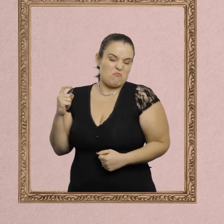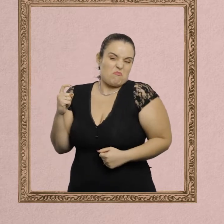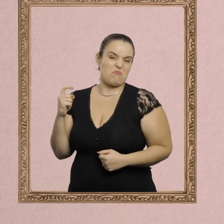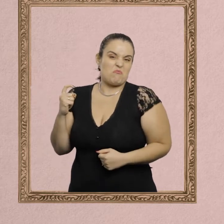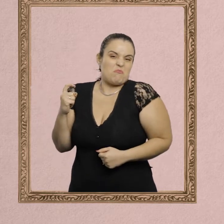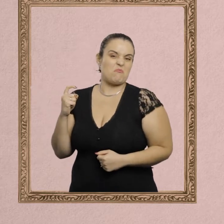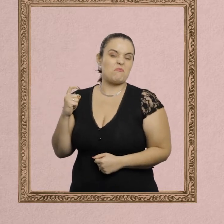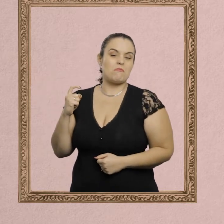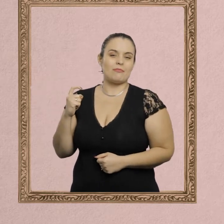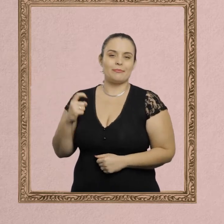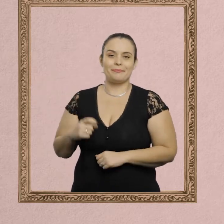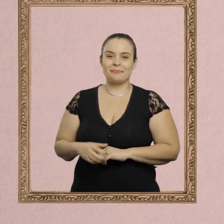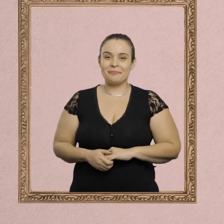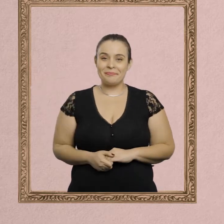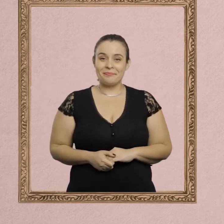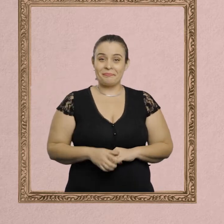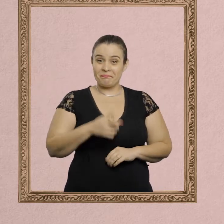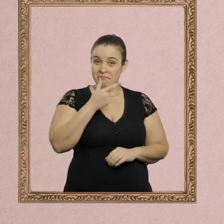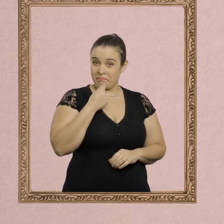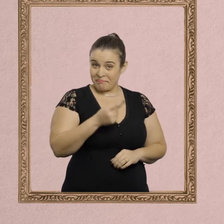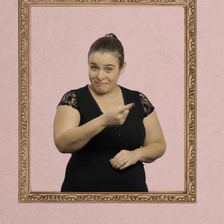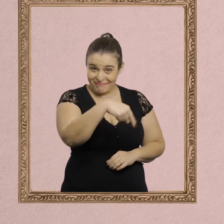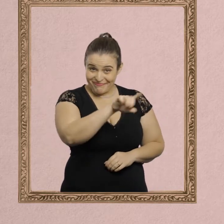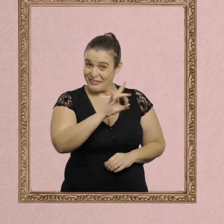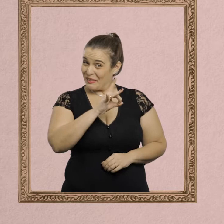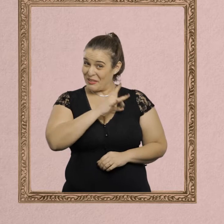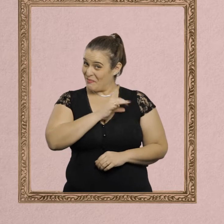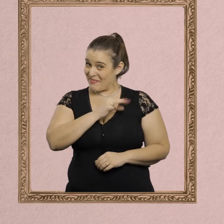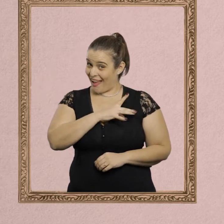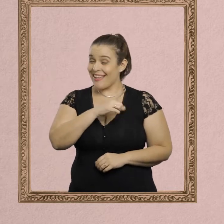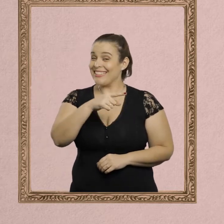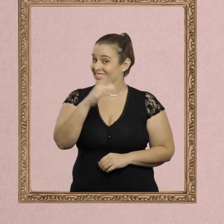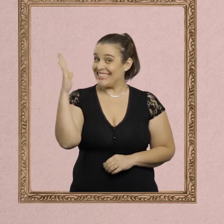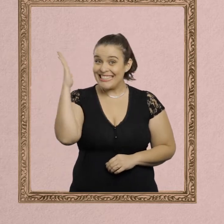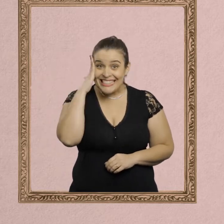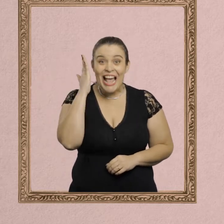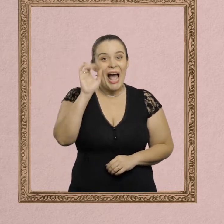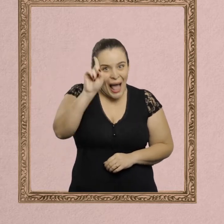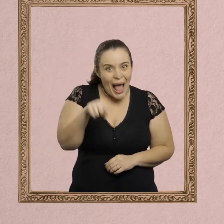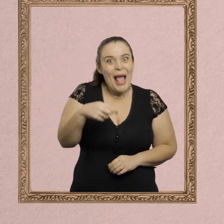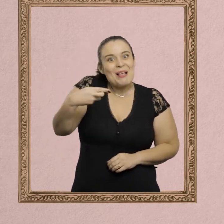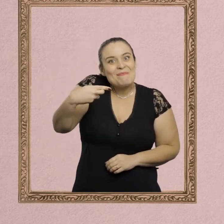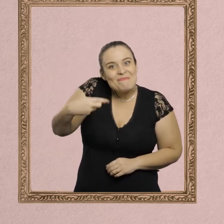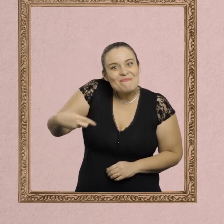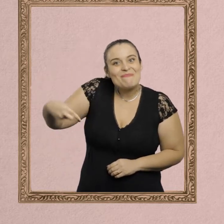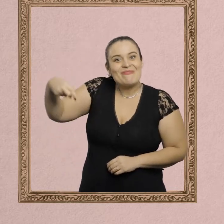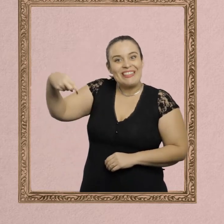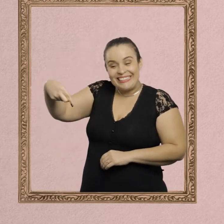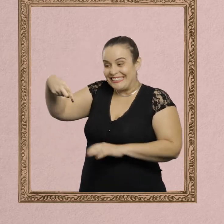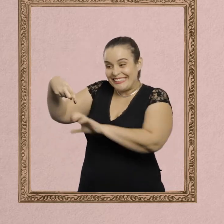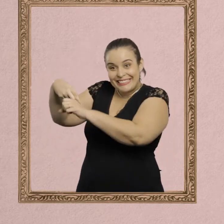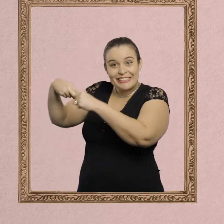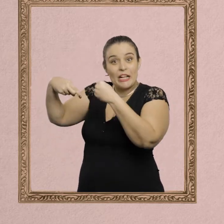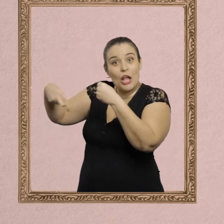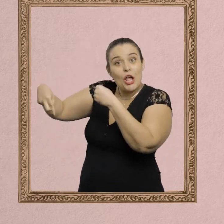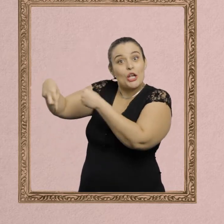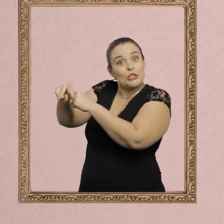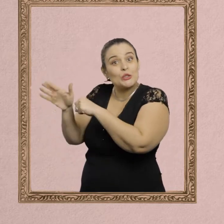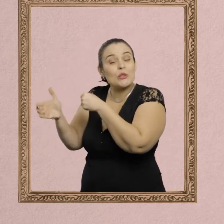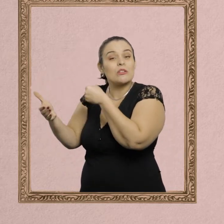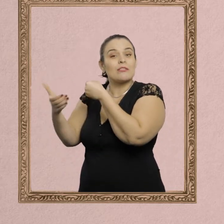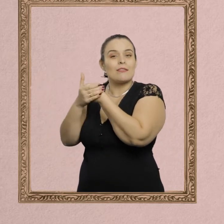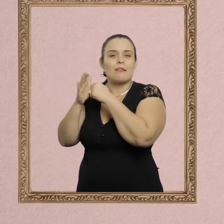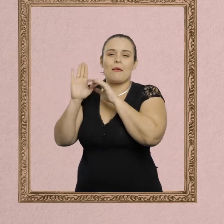faz diferença! Os meninos não estavam com medo. Eles sabiam que era Peter que estava na